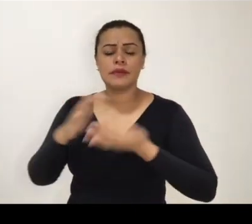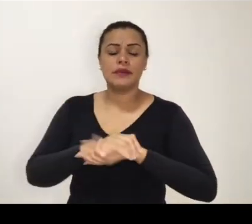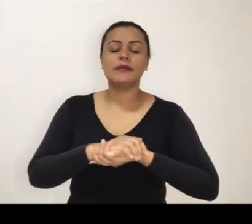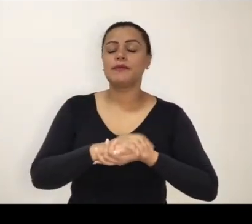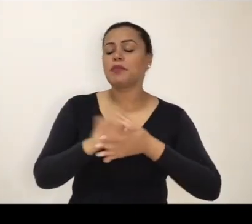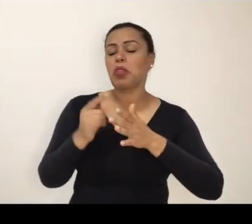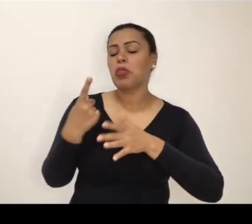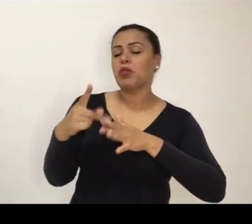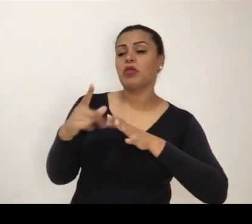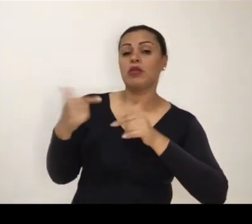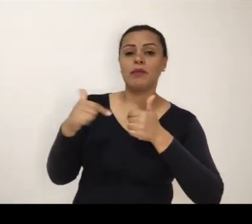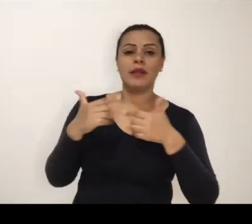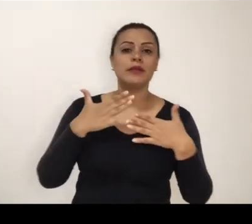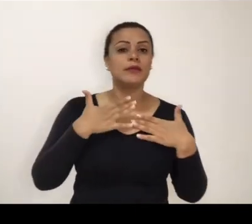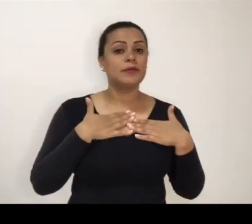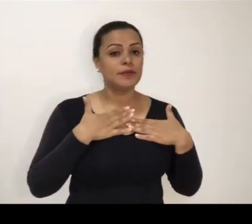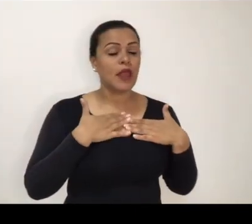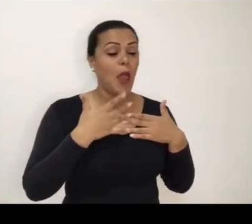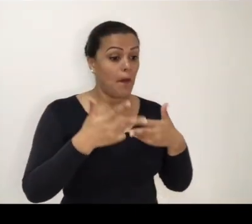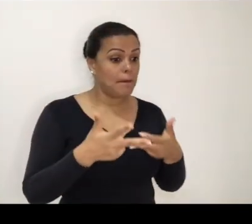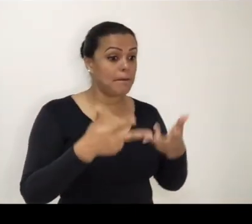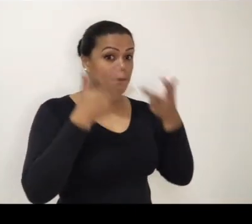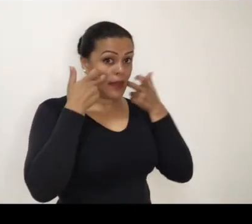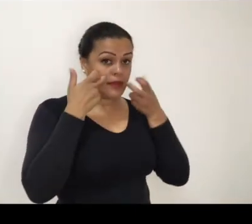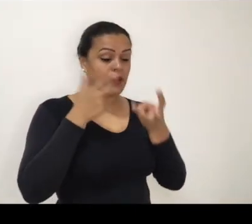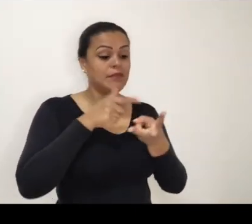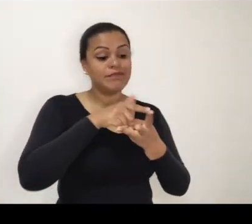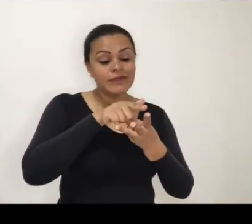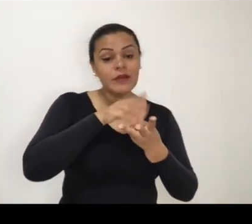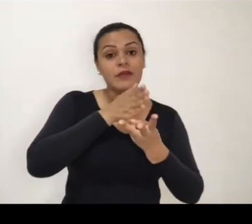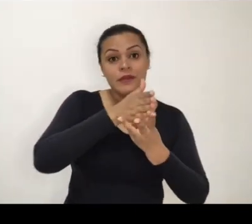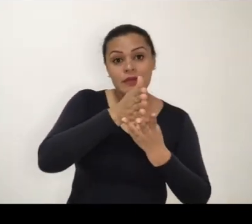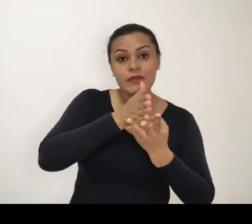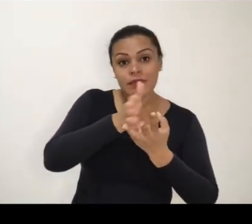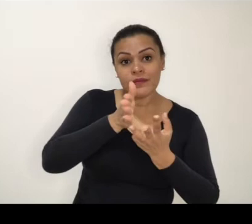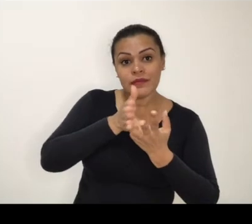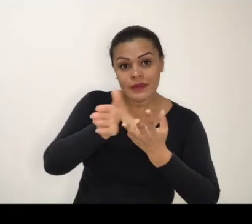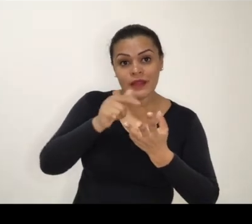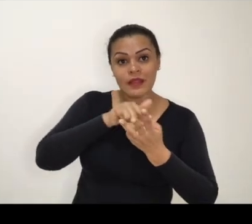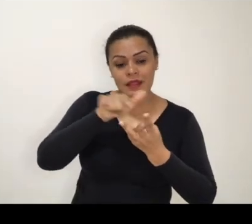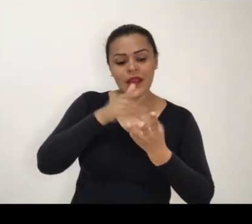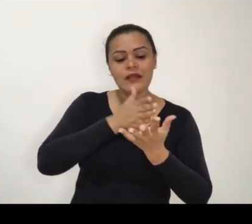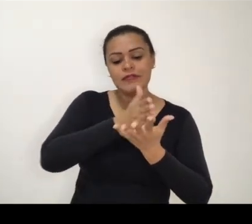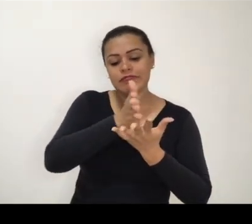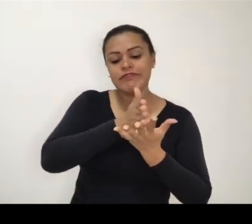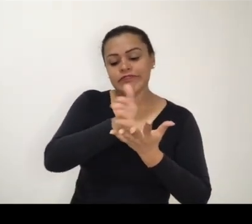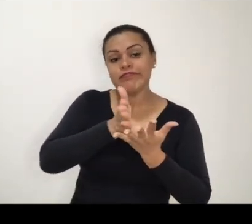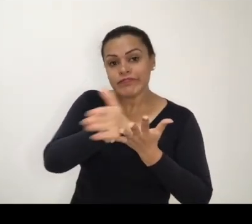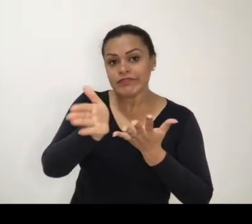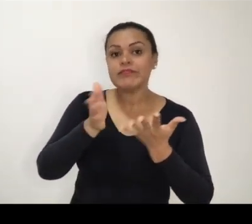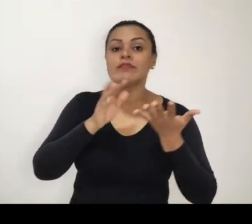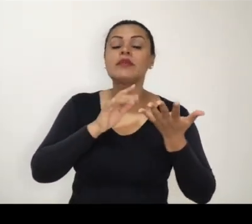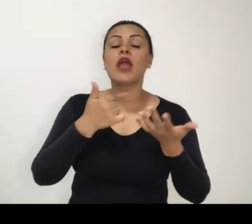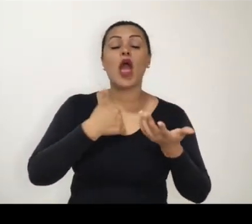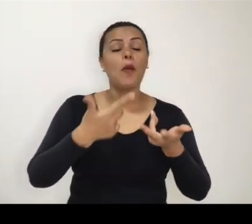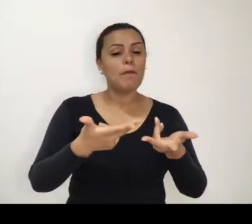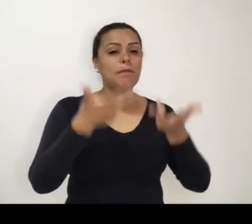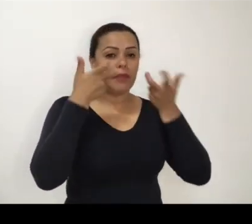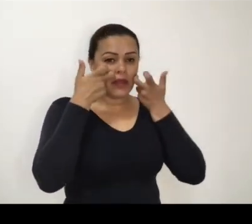Eu percebo essas três vertentes de atuação: ensino,